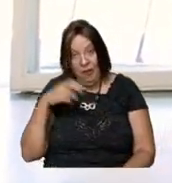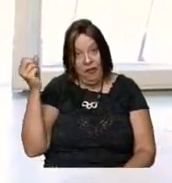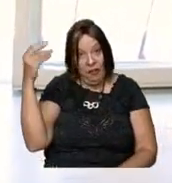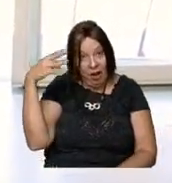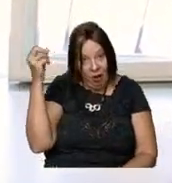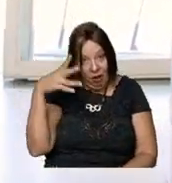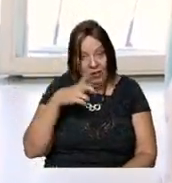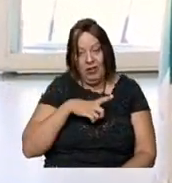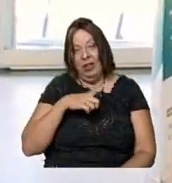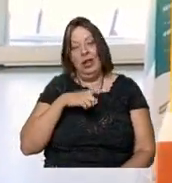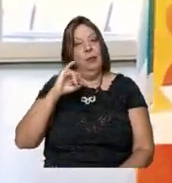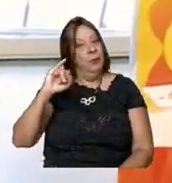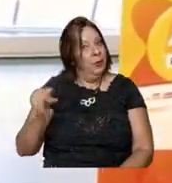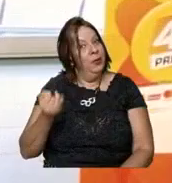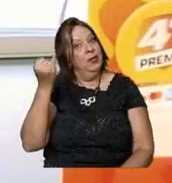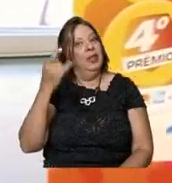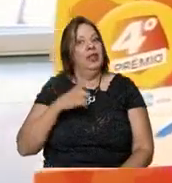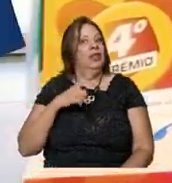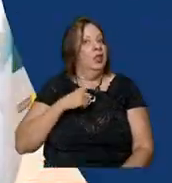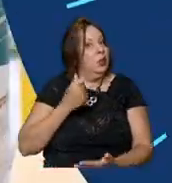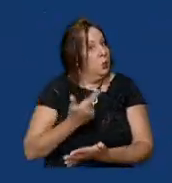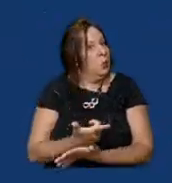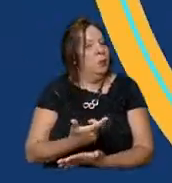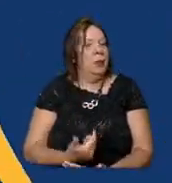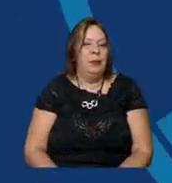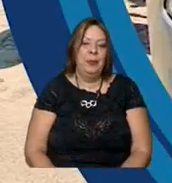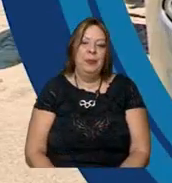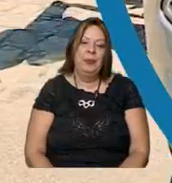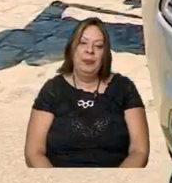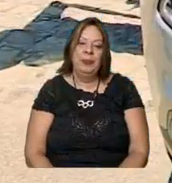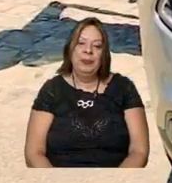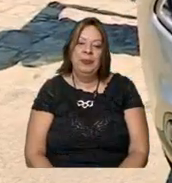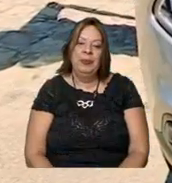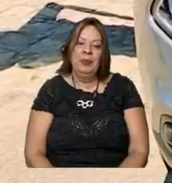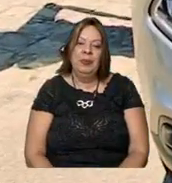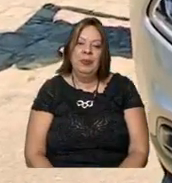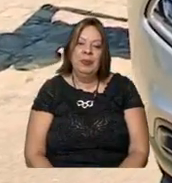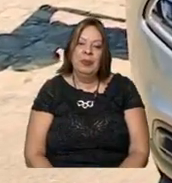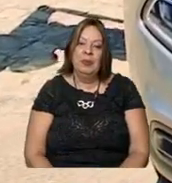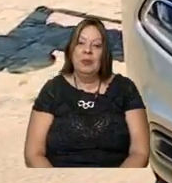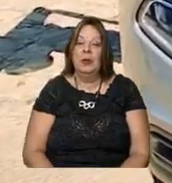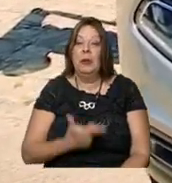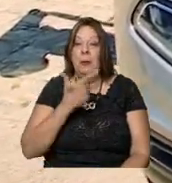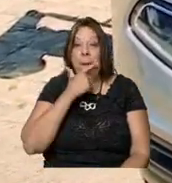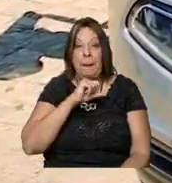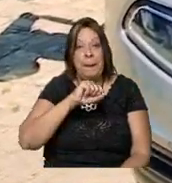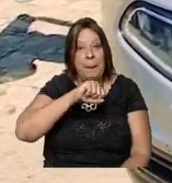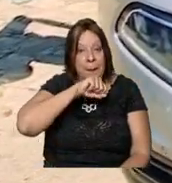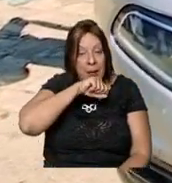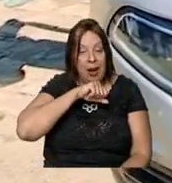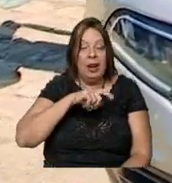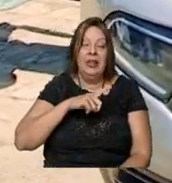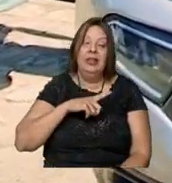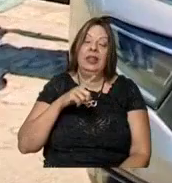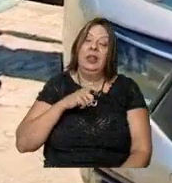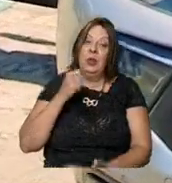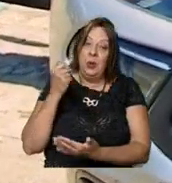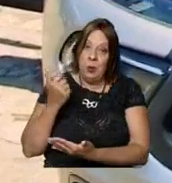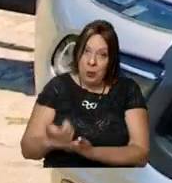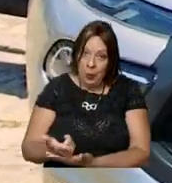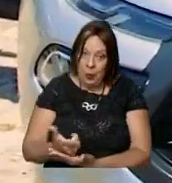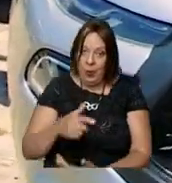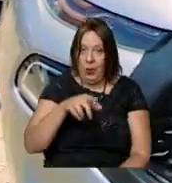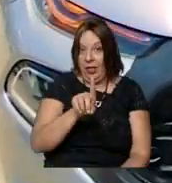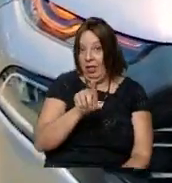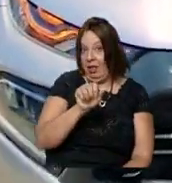passadinha no estande do Caju Cap e leve o seu título. Graças ao seu papai, o pequenino Davi foi o